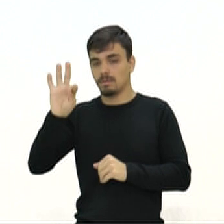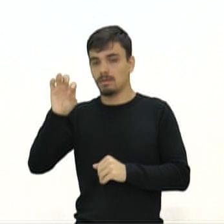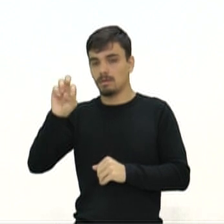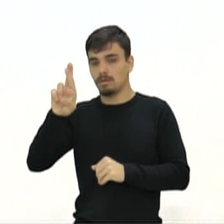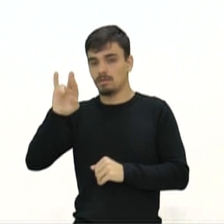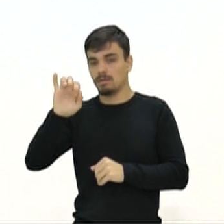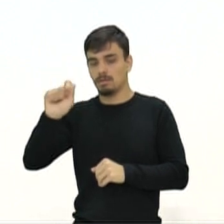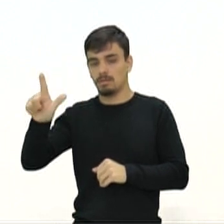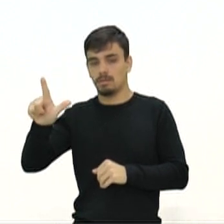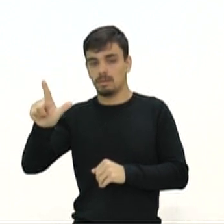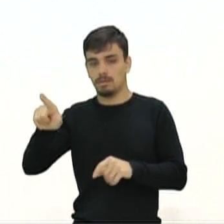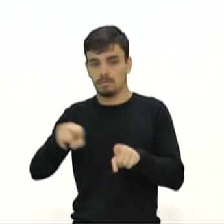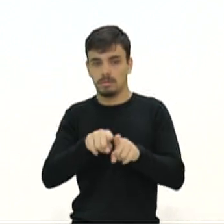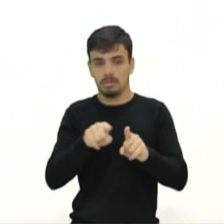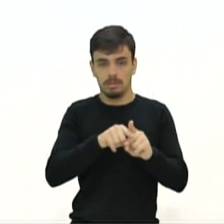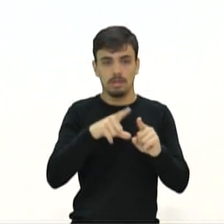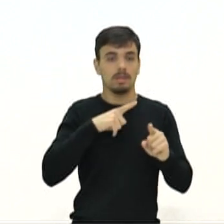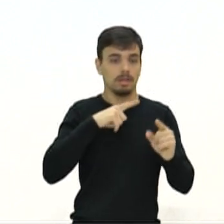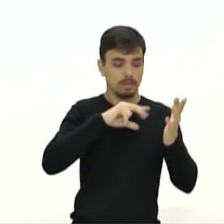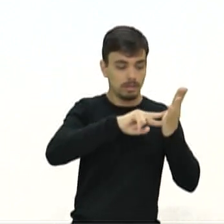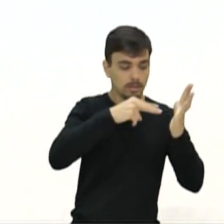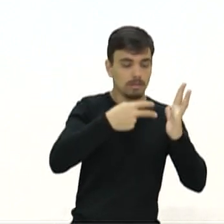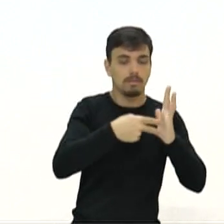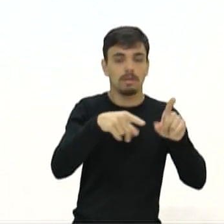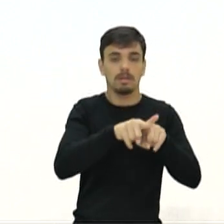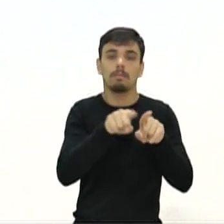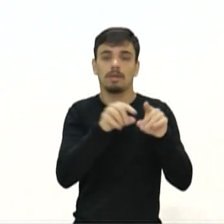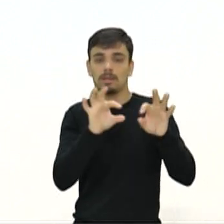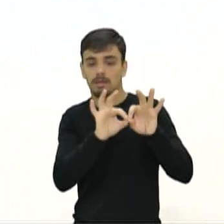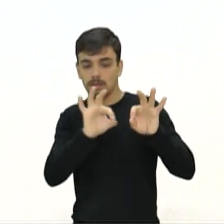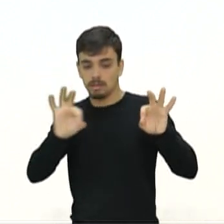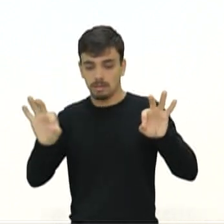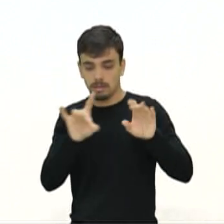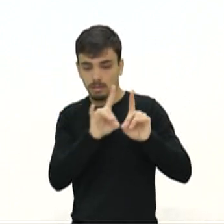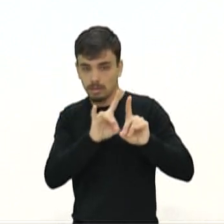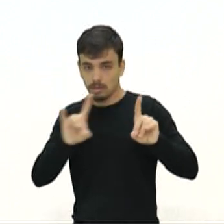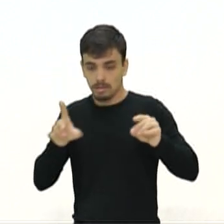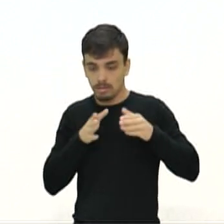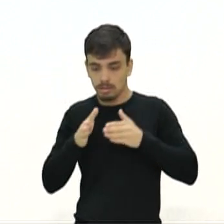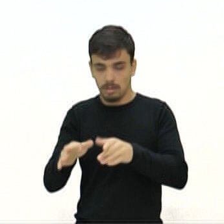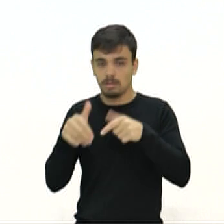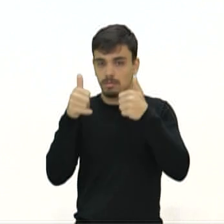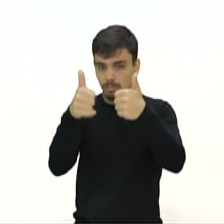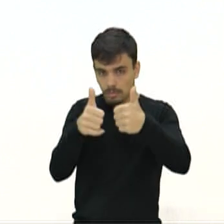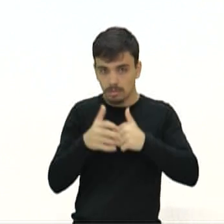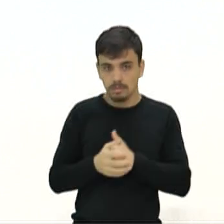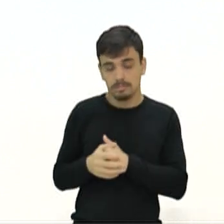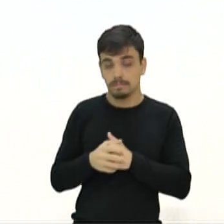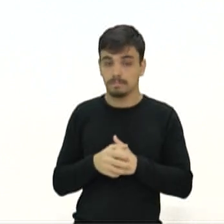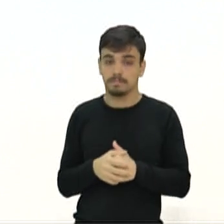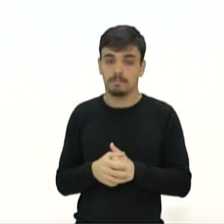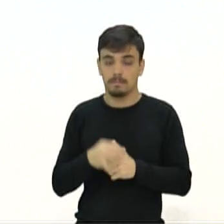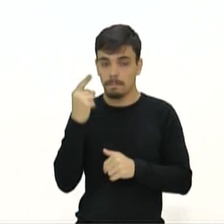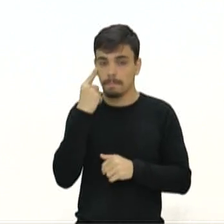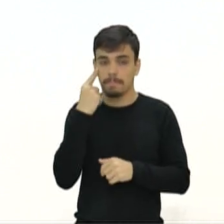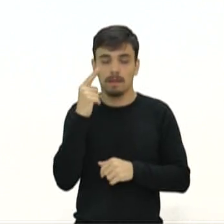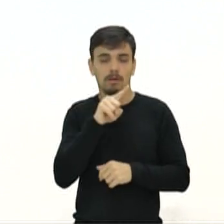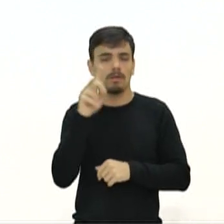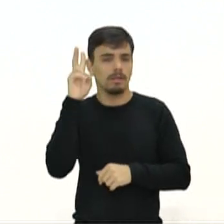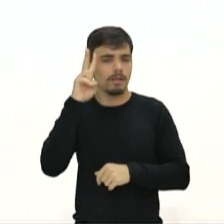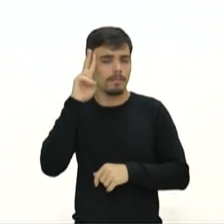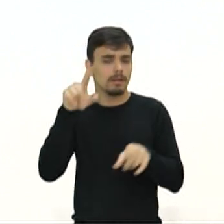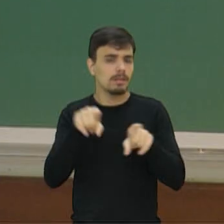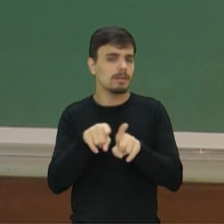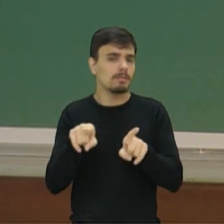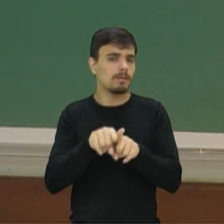tem direção e ela tem sentido. Beleza? Beleza? Fique atento com isso. Pessoal, vale lembrar que